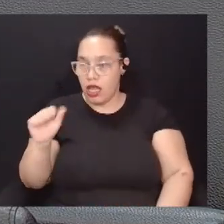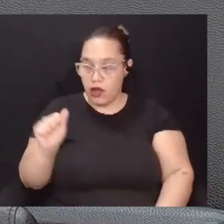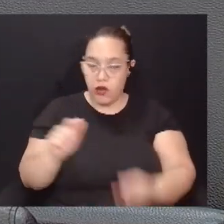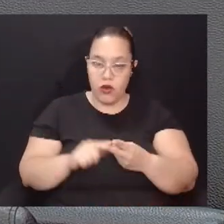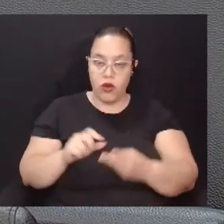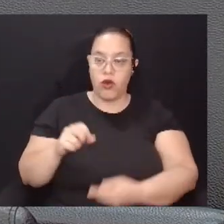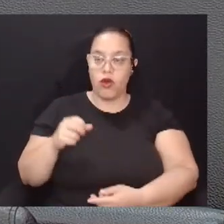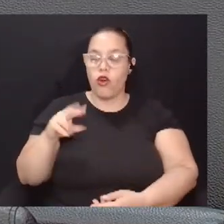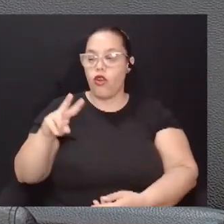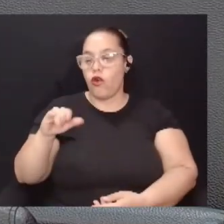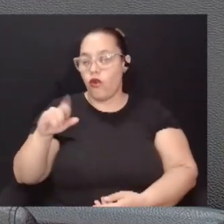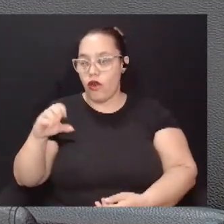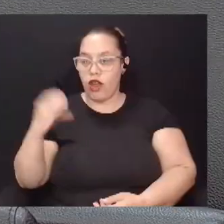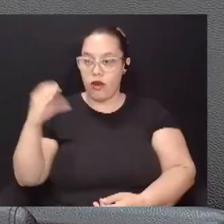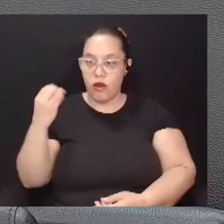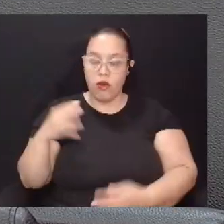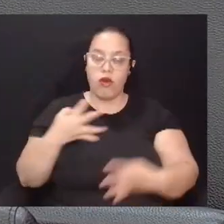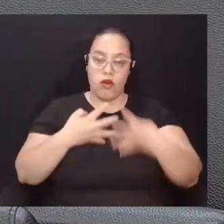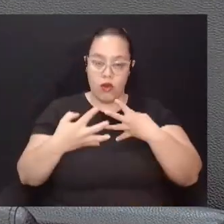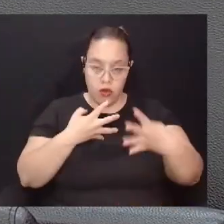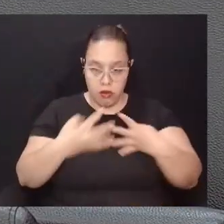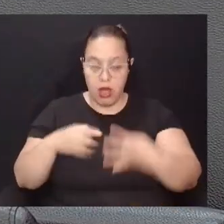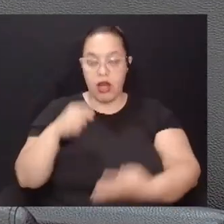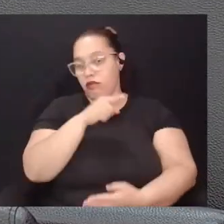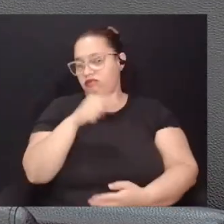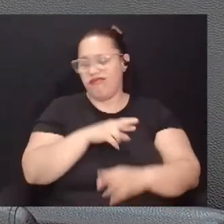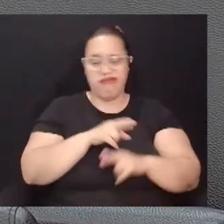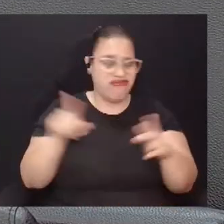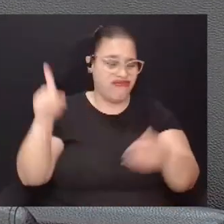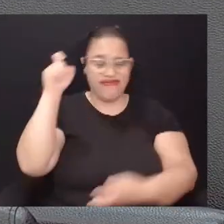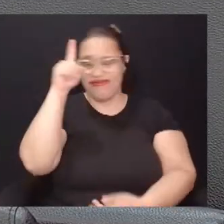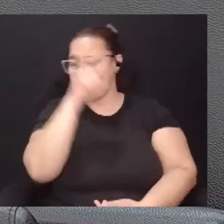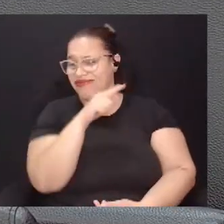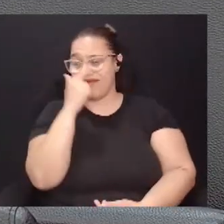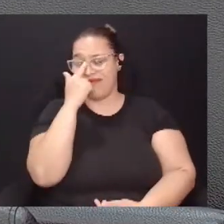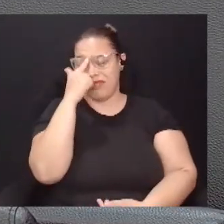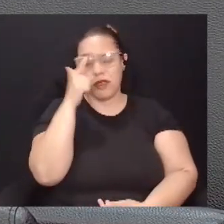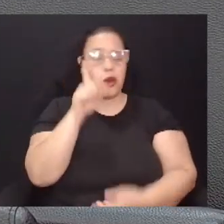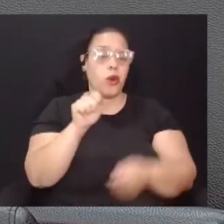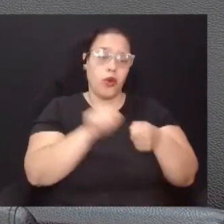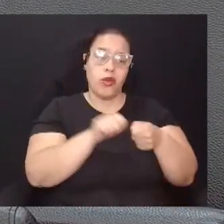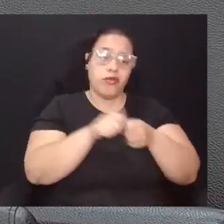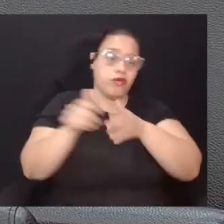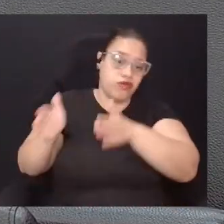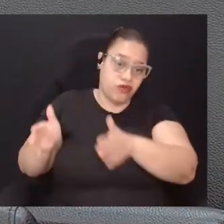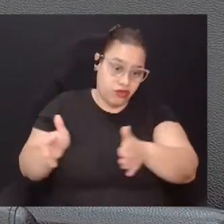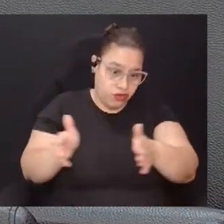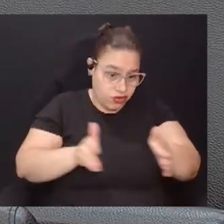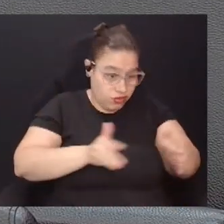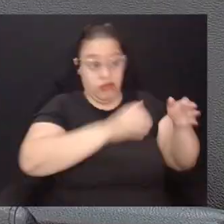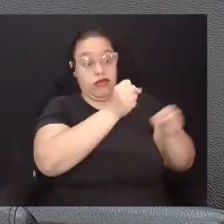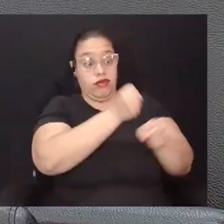até mesmo o Vai Pra Cuba, os blocos de Barão, né, a Cacheirosas, eles têm muita dificuldade de conseguir fazer esse